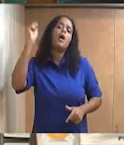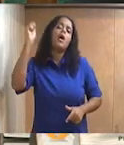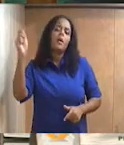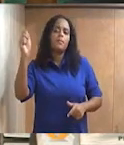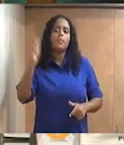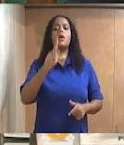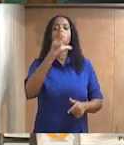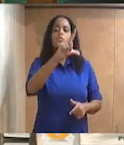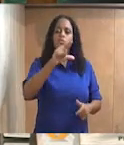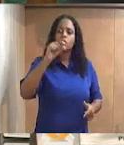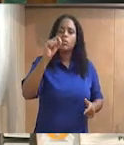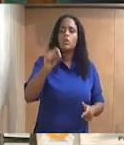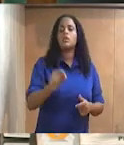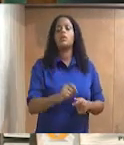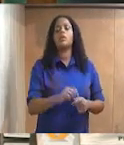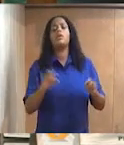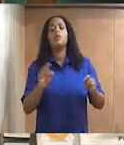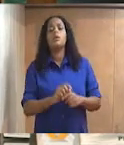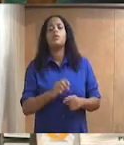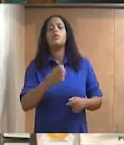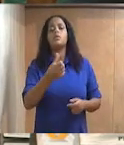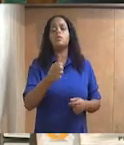expôde a parabeniza. Comunicados número